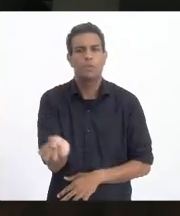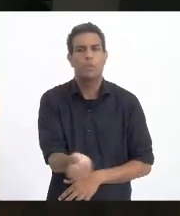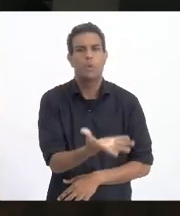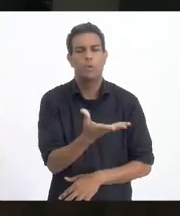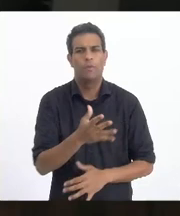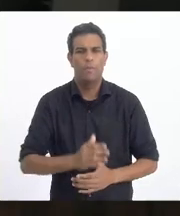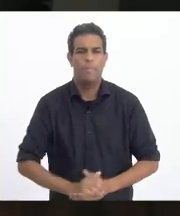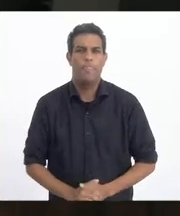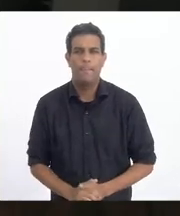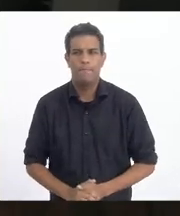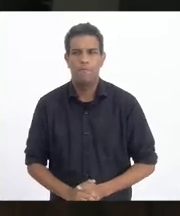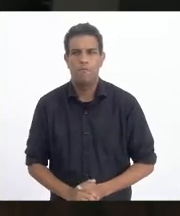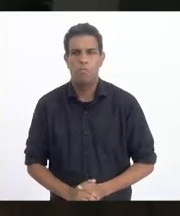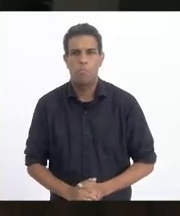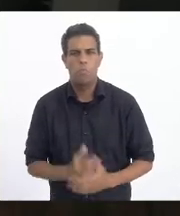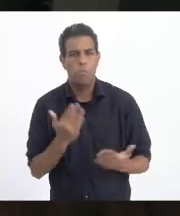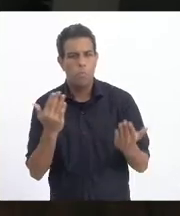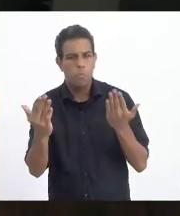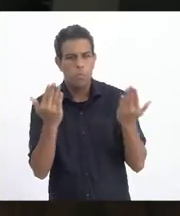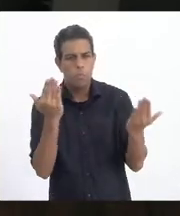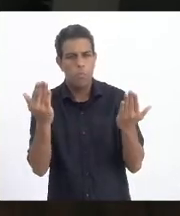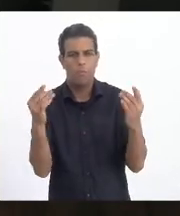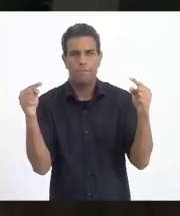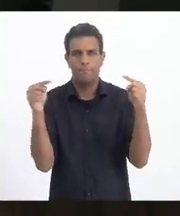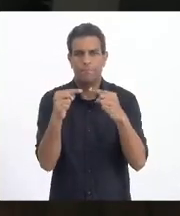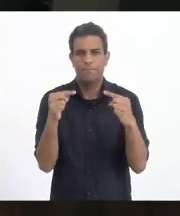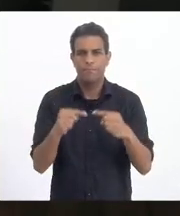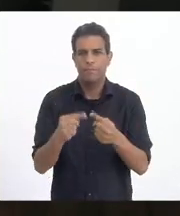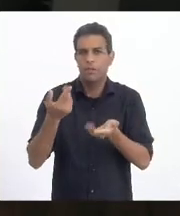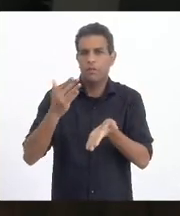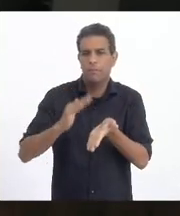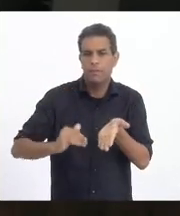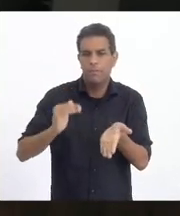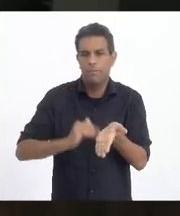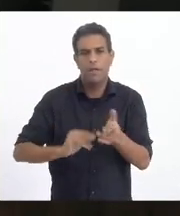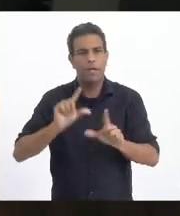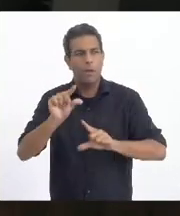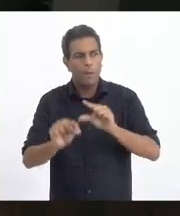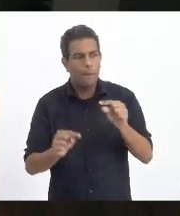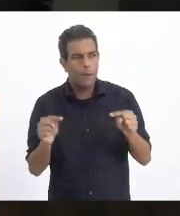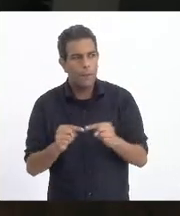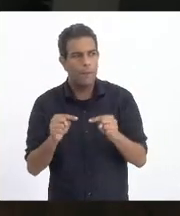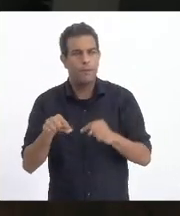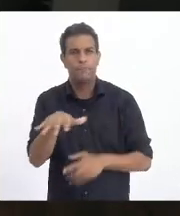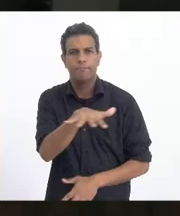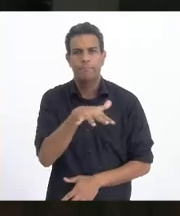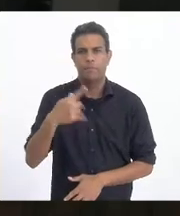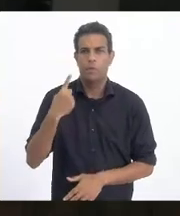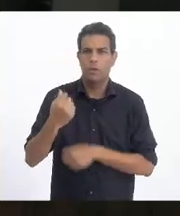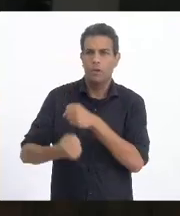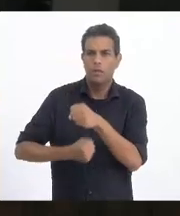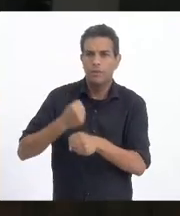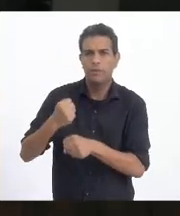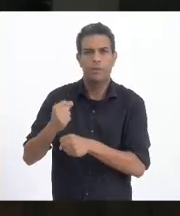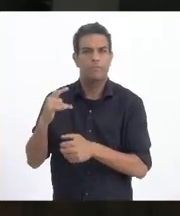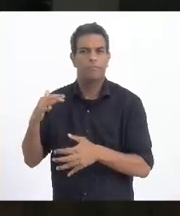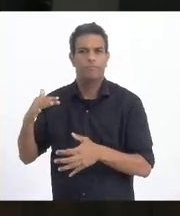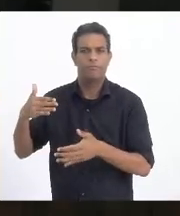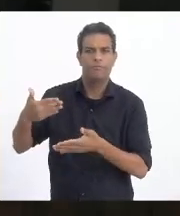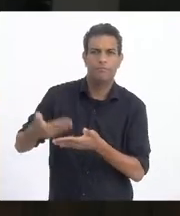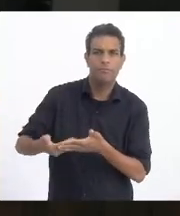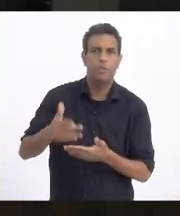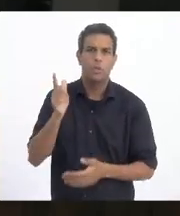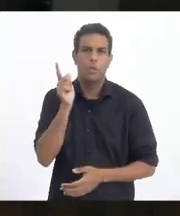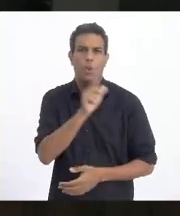inativo. Por esta razão, ele não perde, ele pode optar por um ano de se tomar